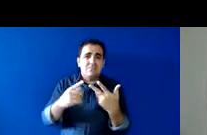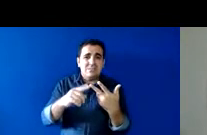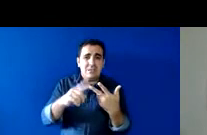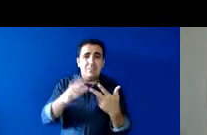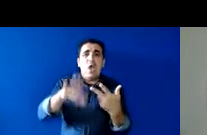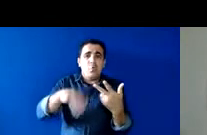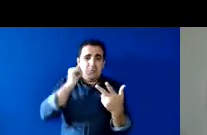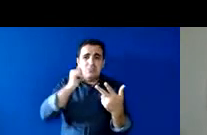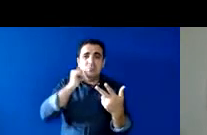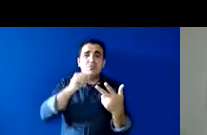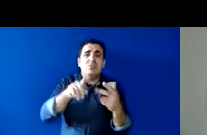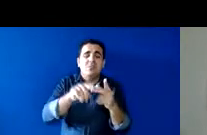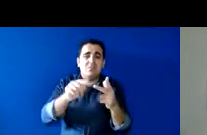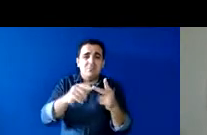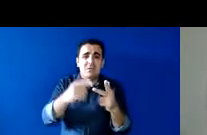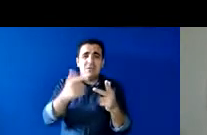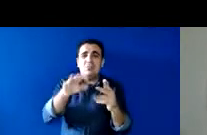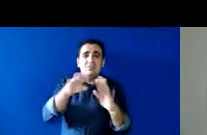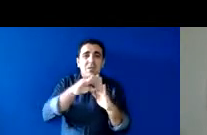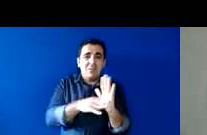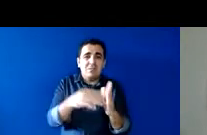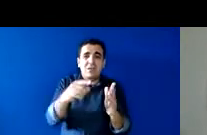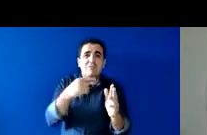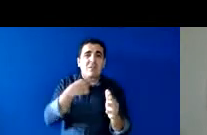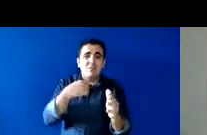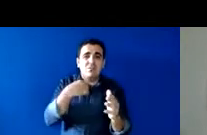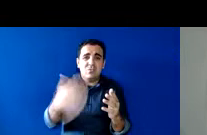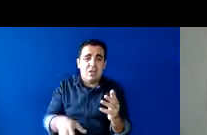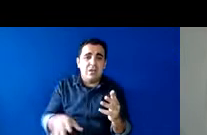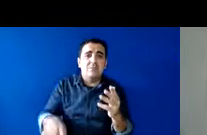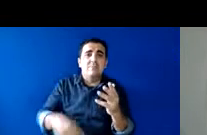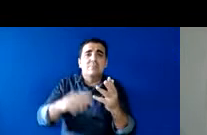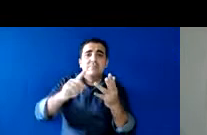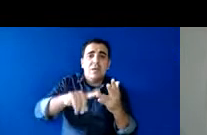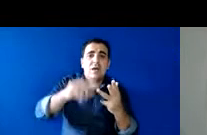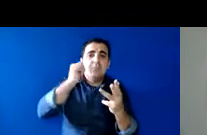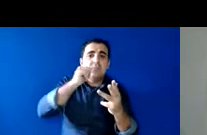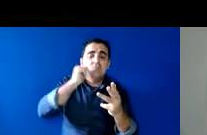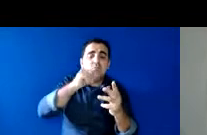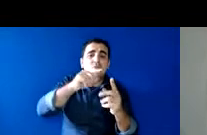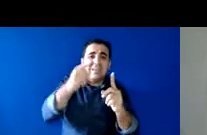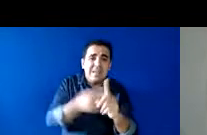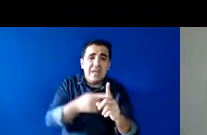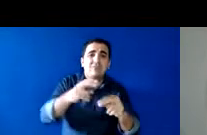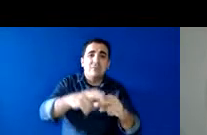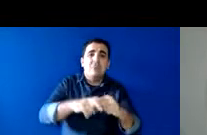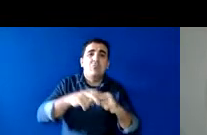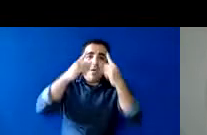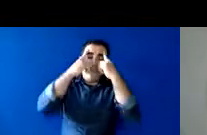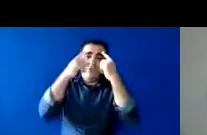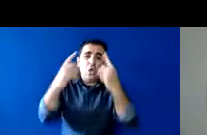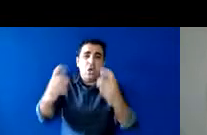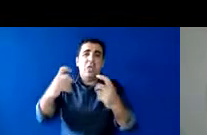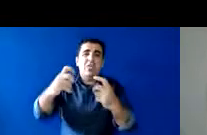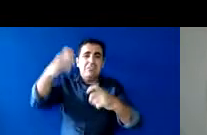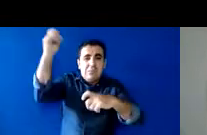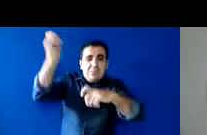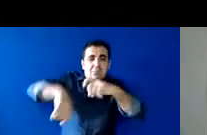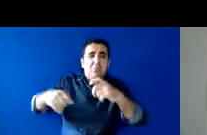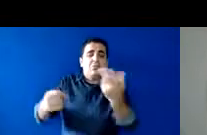algumas também, mesmo não planejadas, não desejadas. São mulheres que estão grávidas vítimas de uma violência sexual,